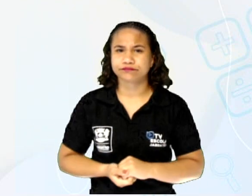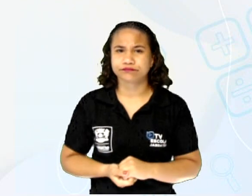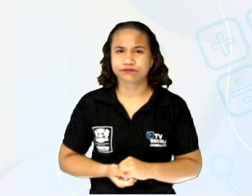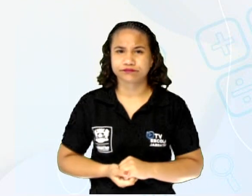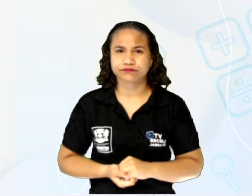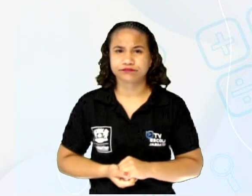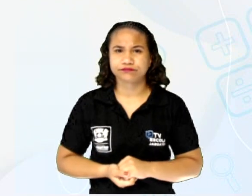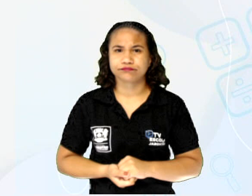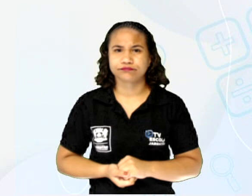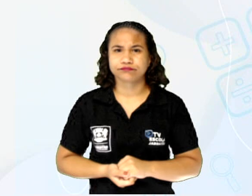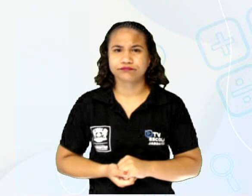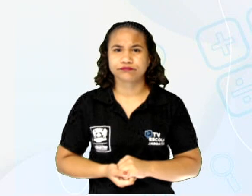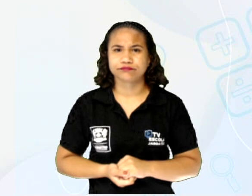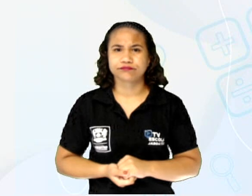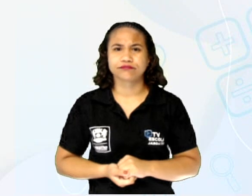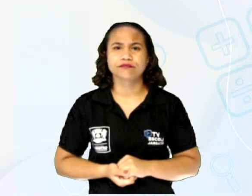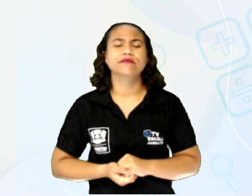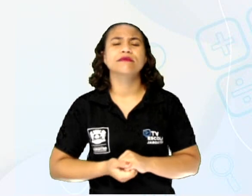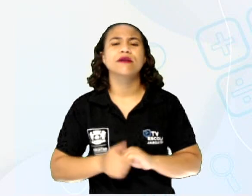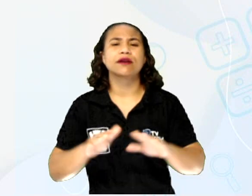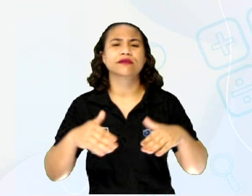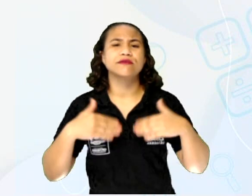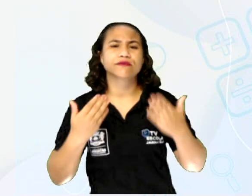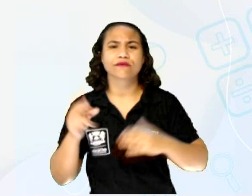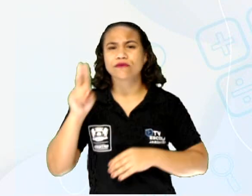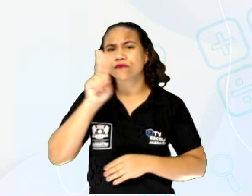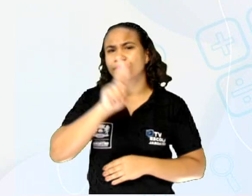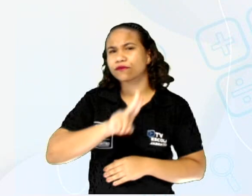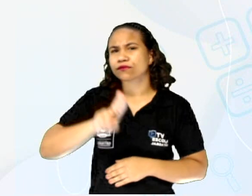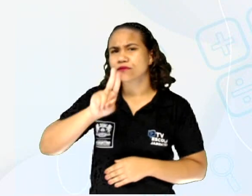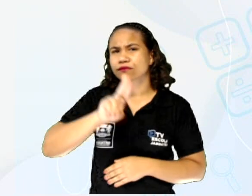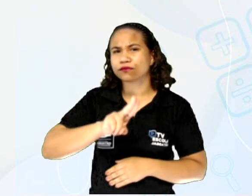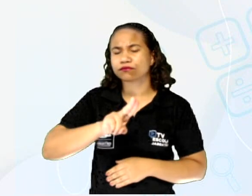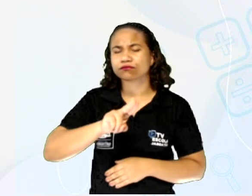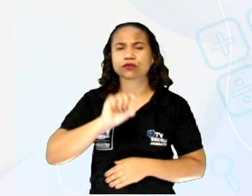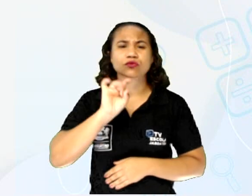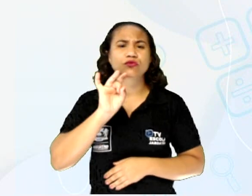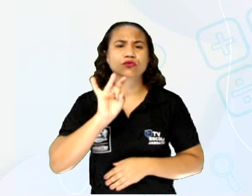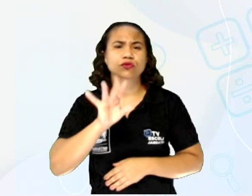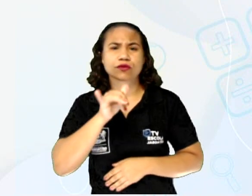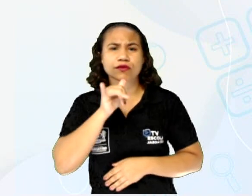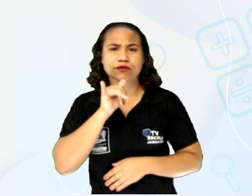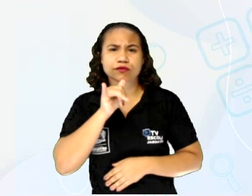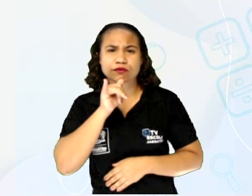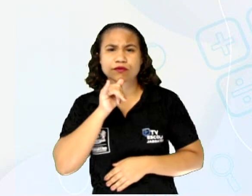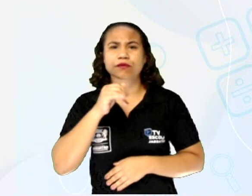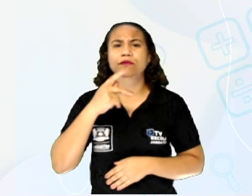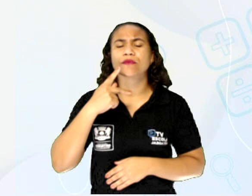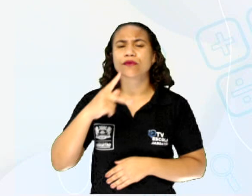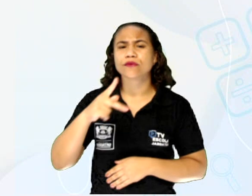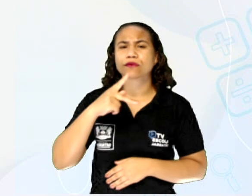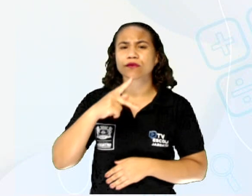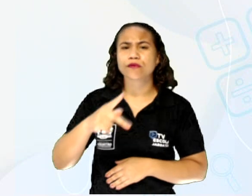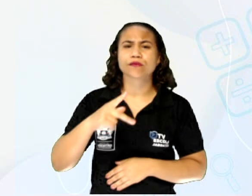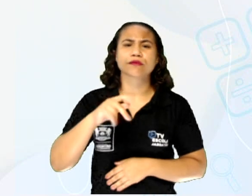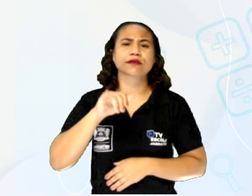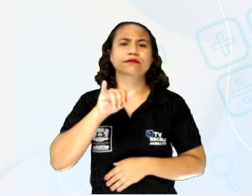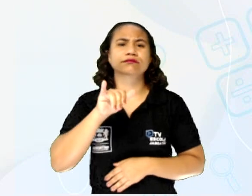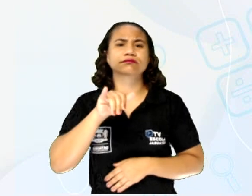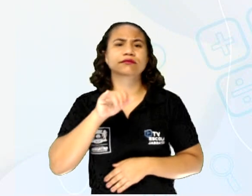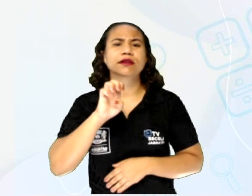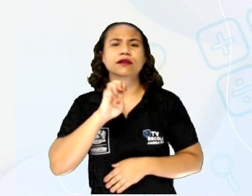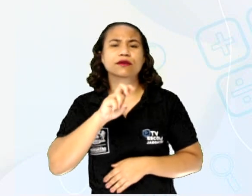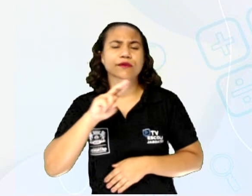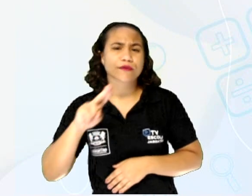e o are. O am a gente vai usar apenas para o pronome I, que significa eu.